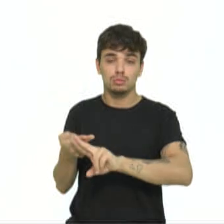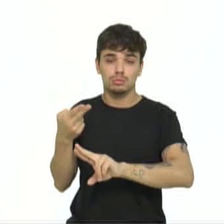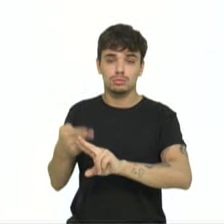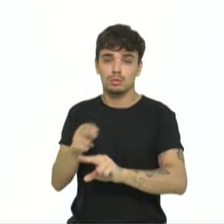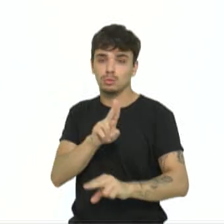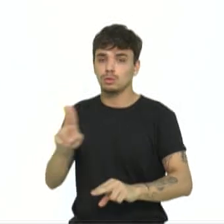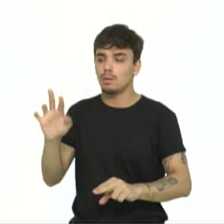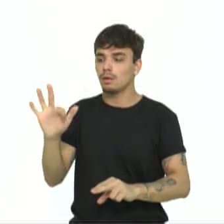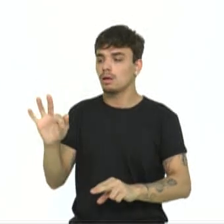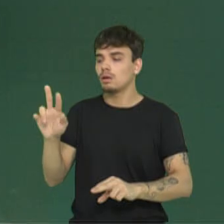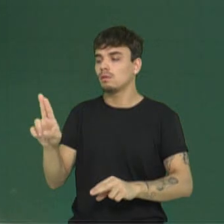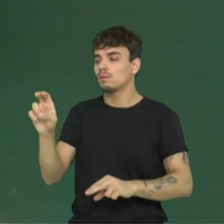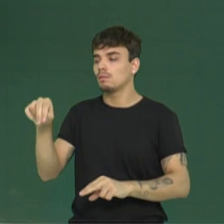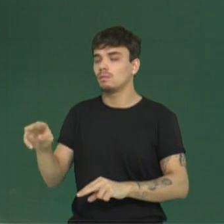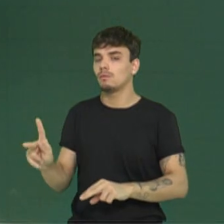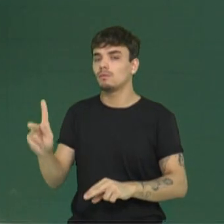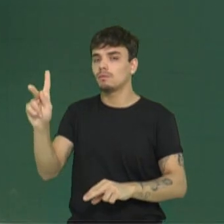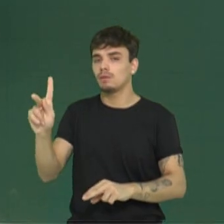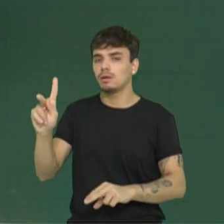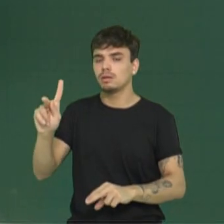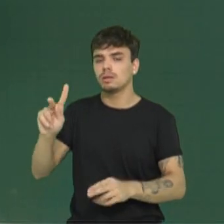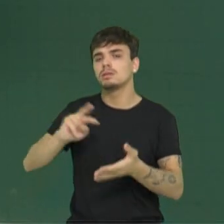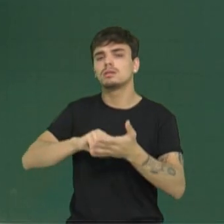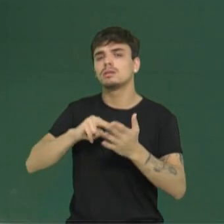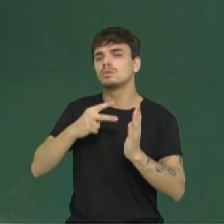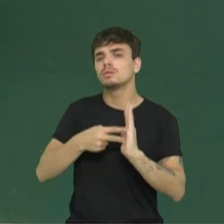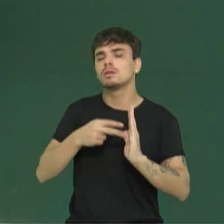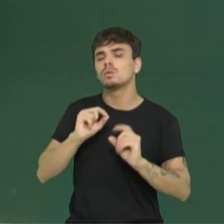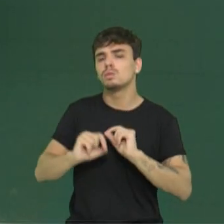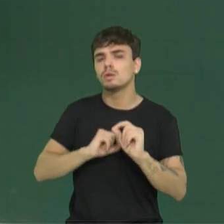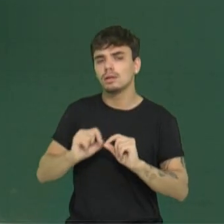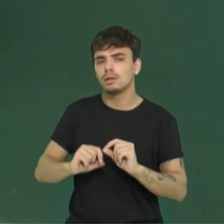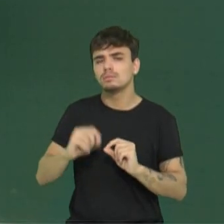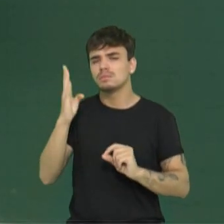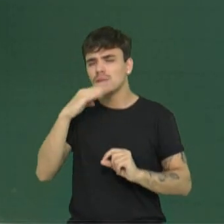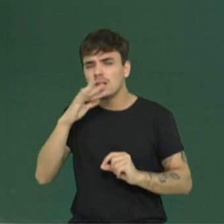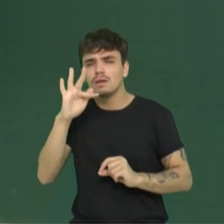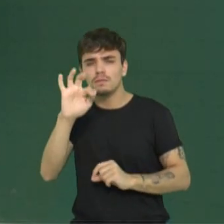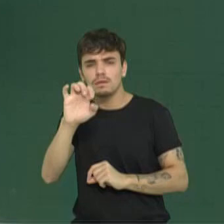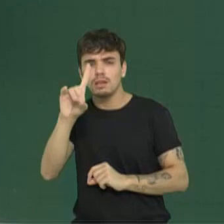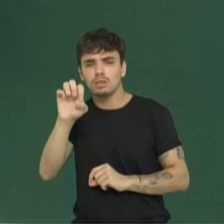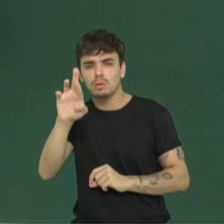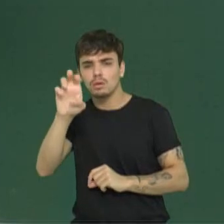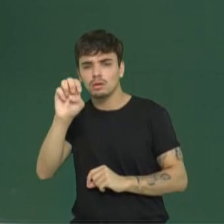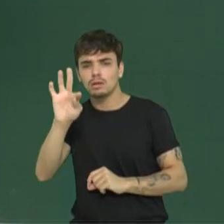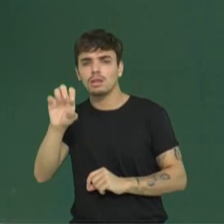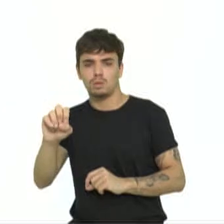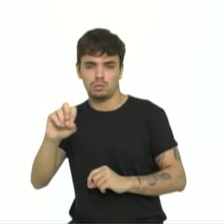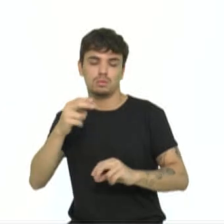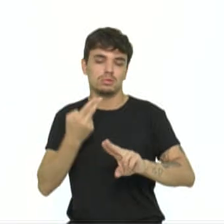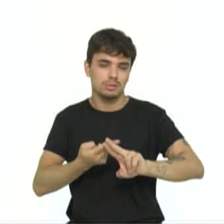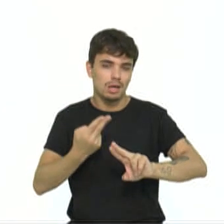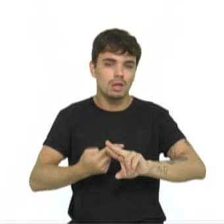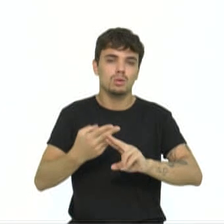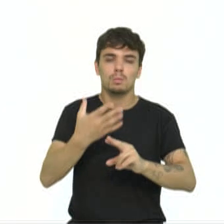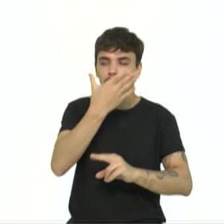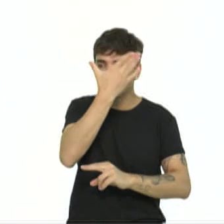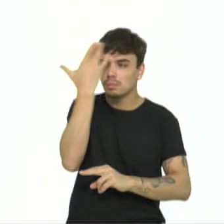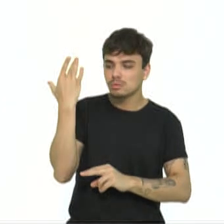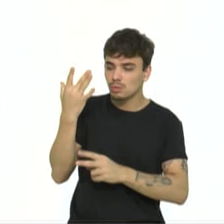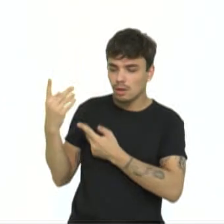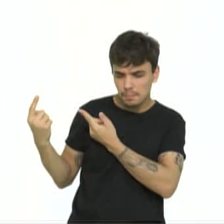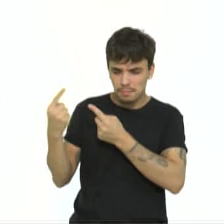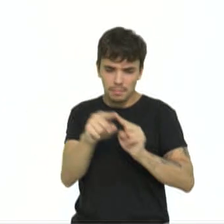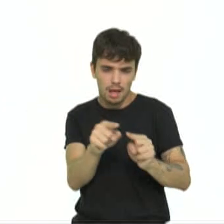Traduzindo, funk significa fedorento, muito utilizada por seus agressores. Desta forma, o